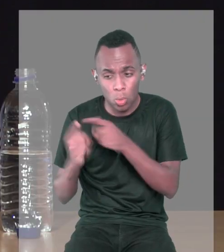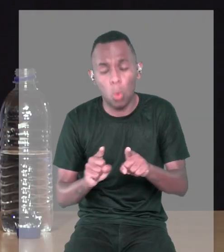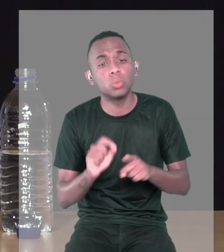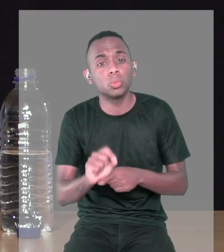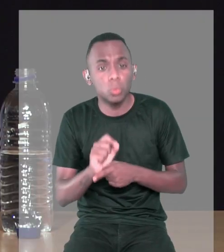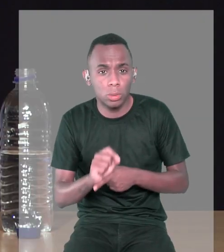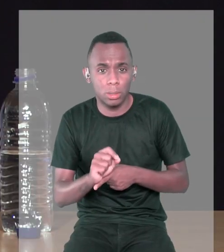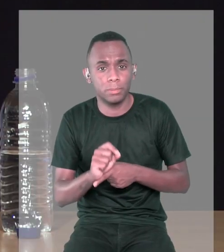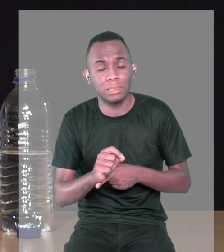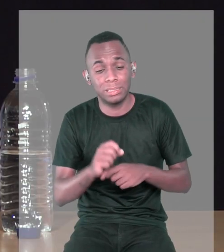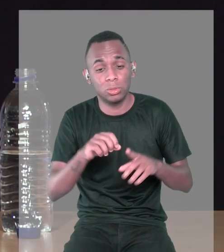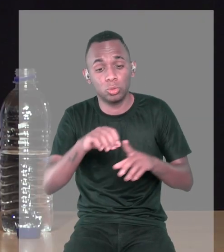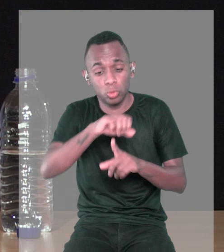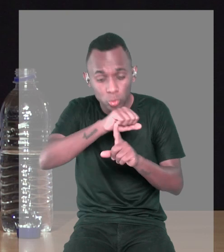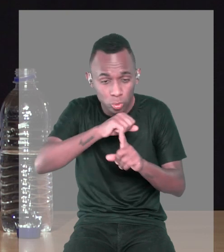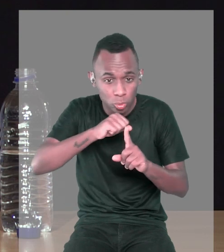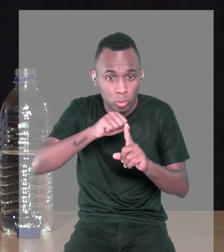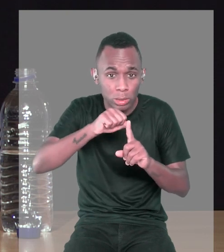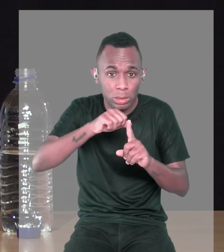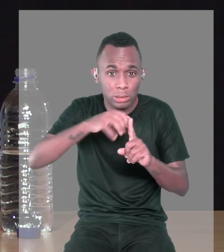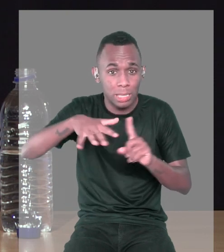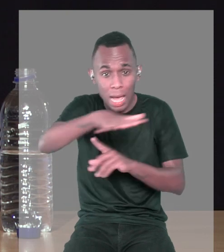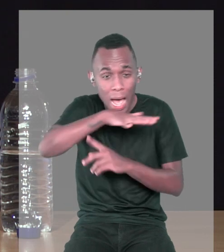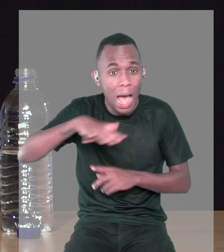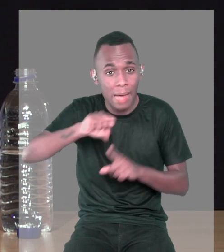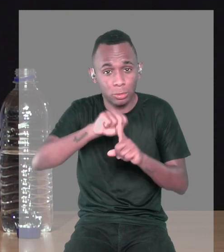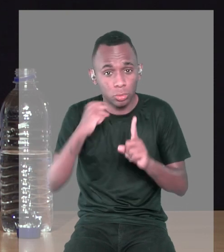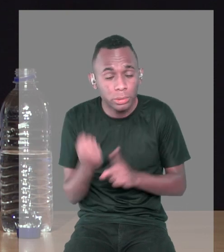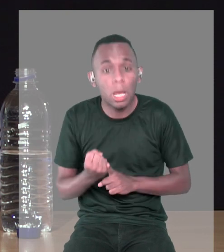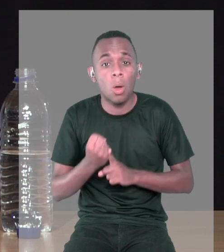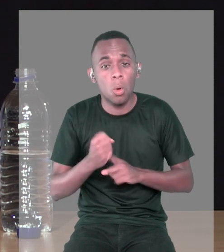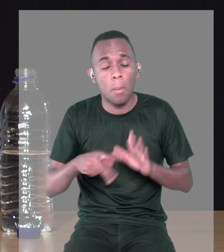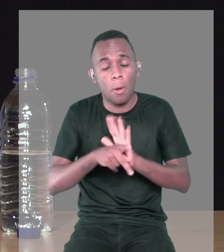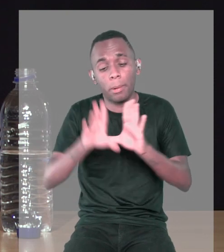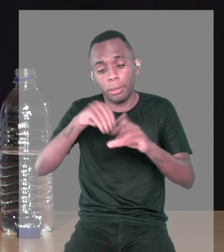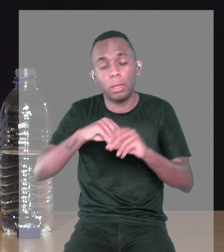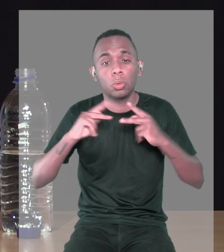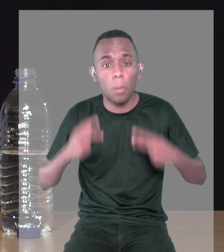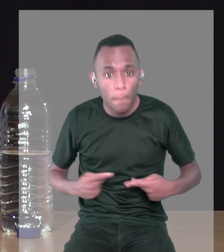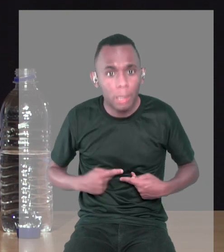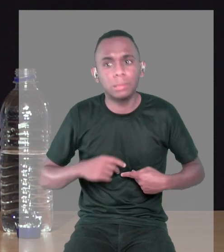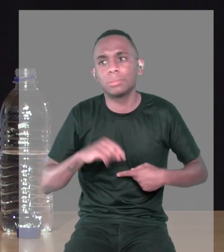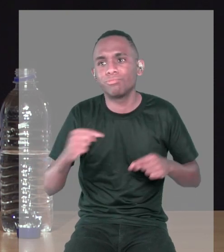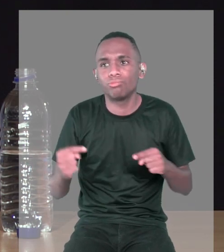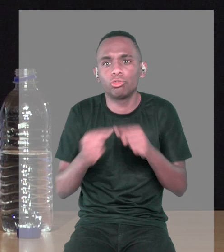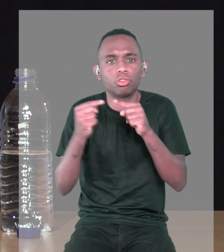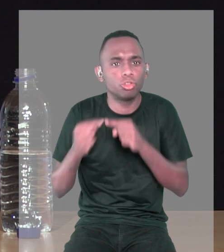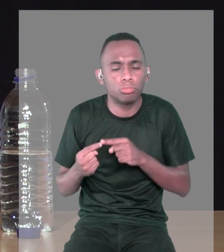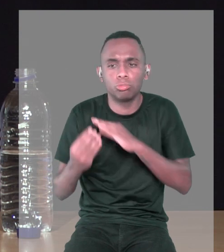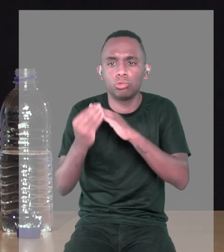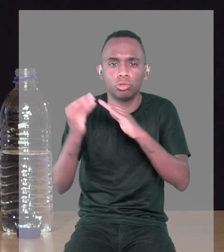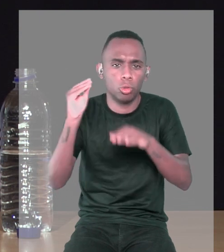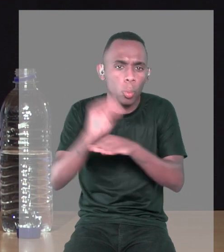a intrusão desta última sociedade numa região recôndita do ser humano que até então não necessitara de